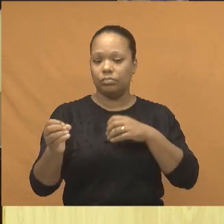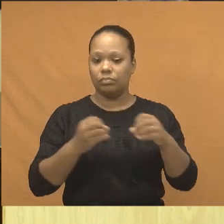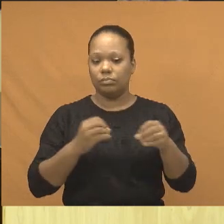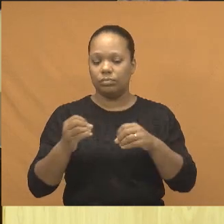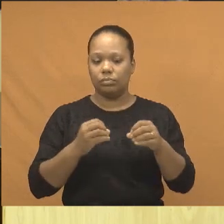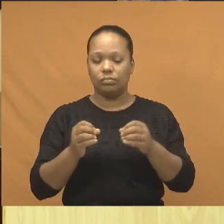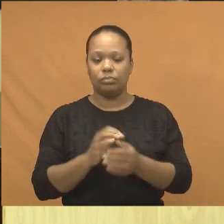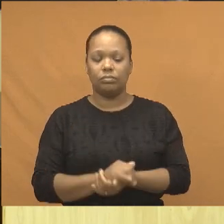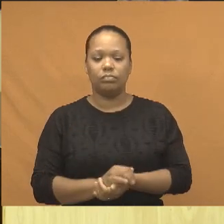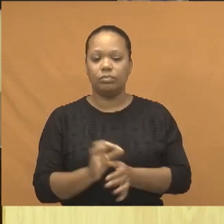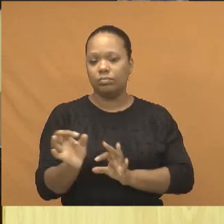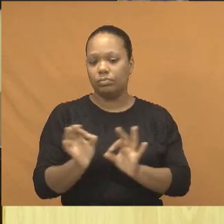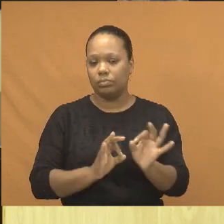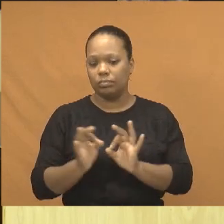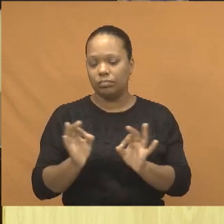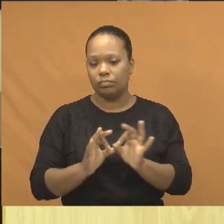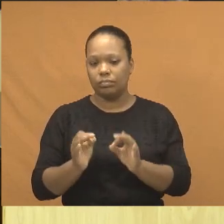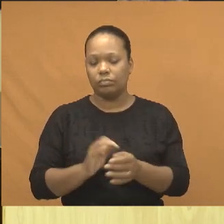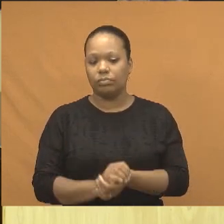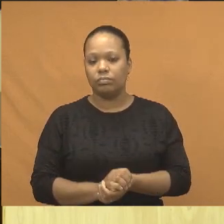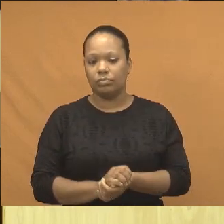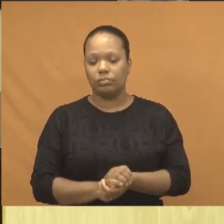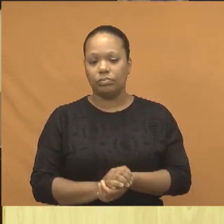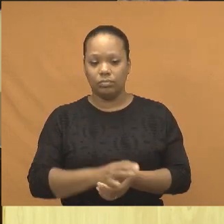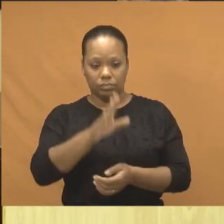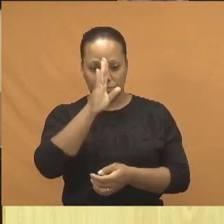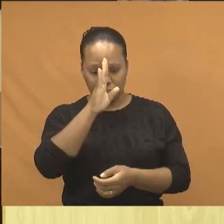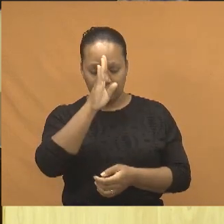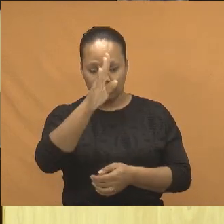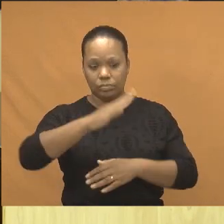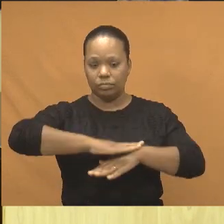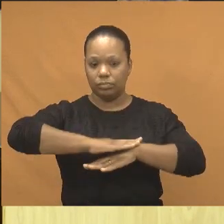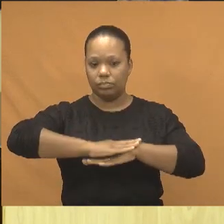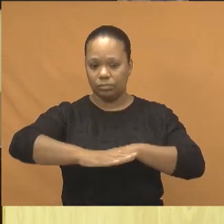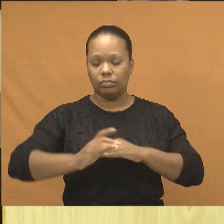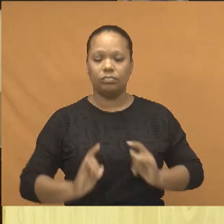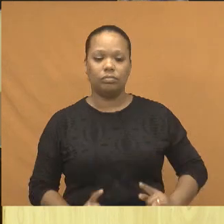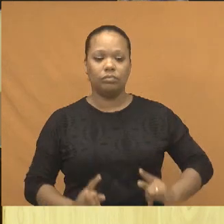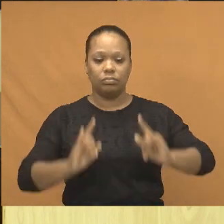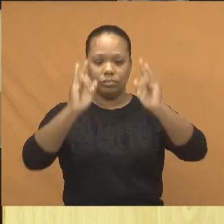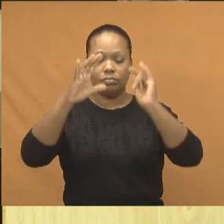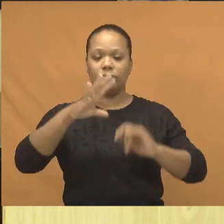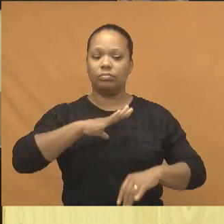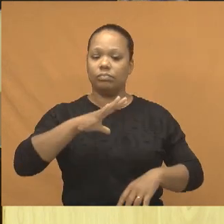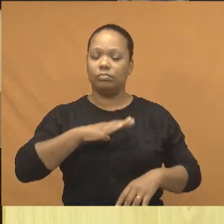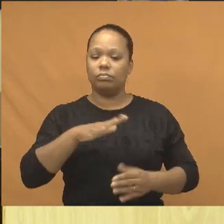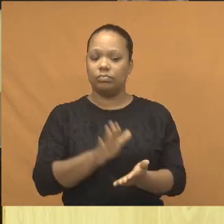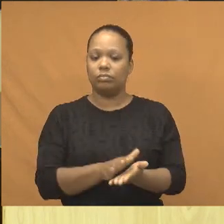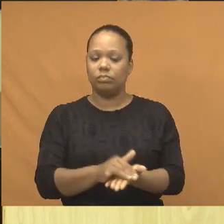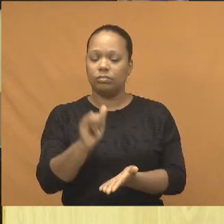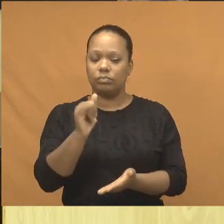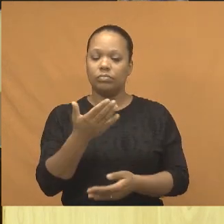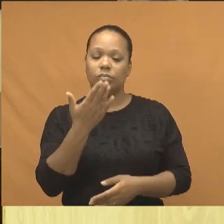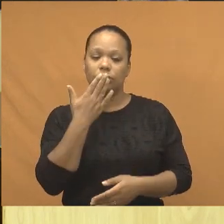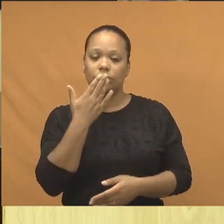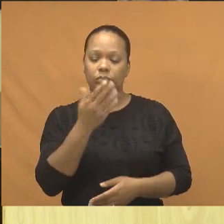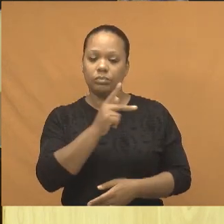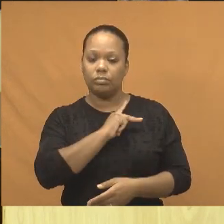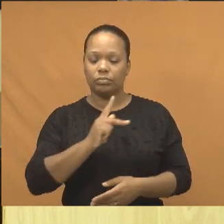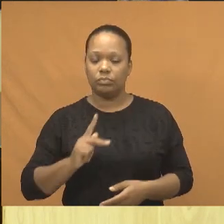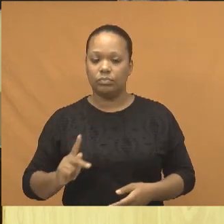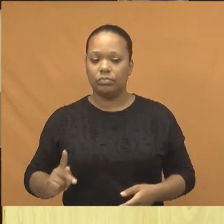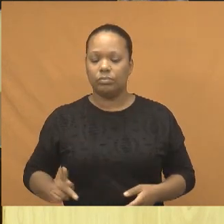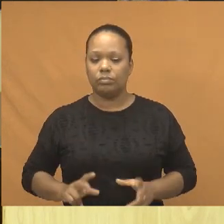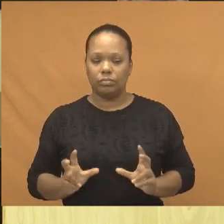de conservação, com reparos principalmente dos trechos urbanos do município de Jacareí, requeremos ao excelentíssimo senhor presidente